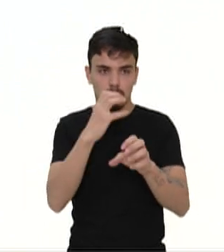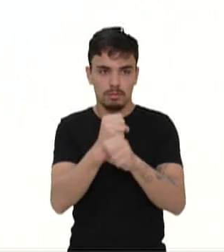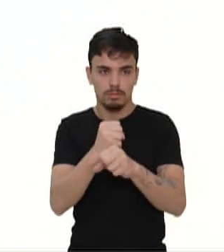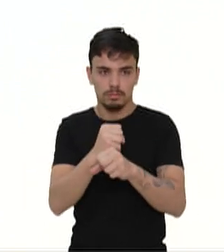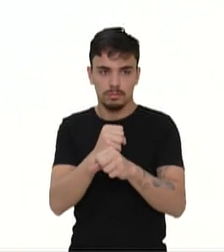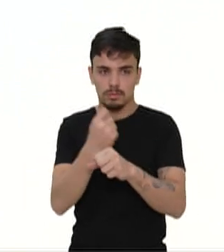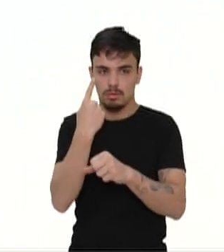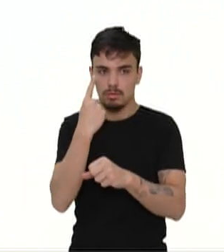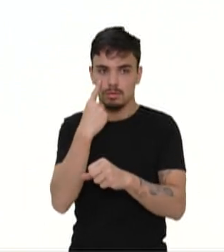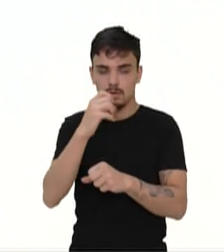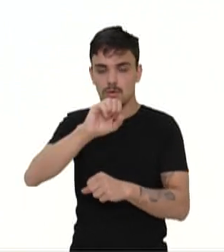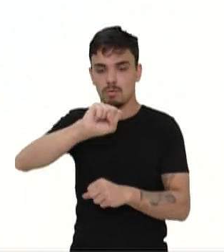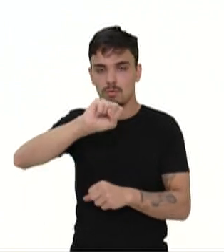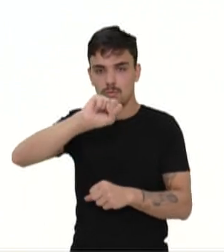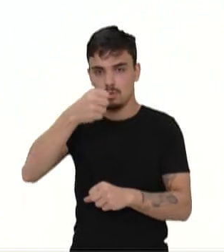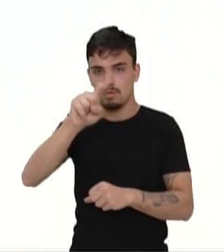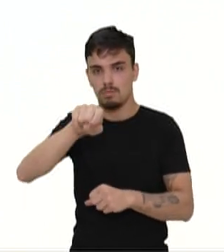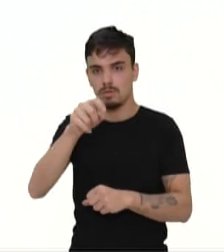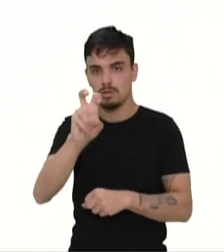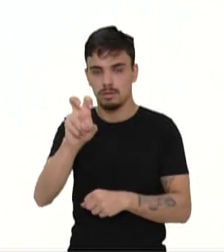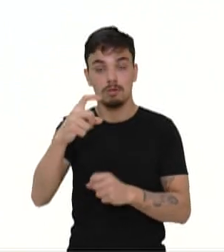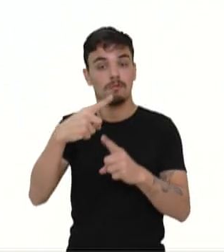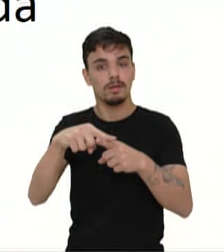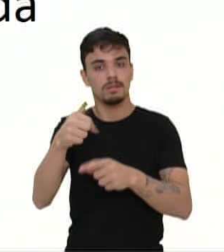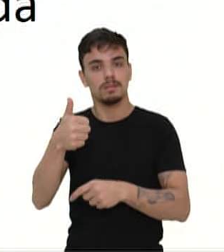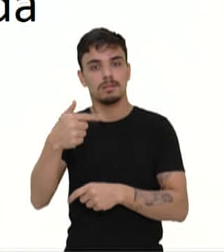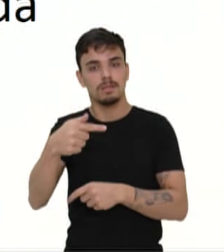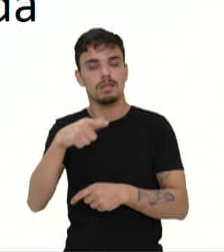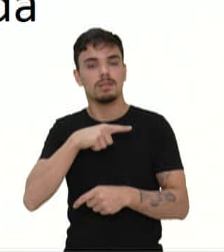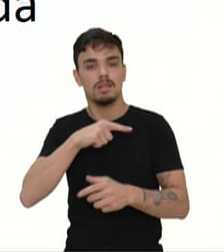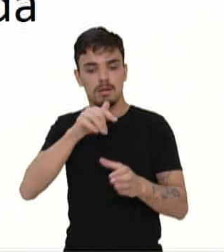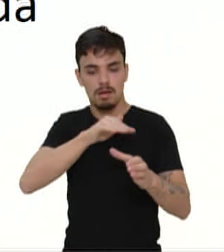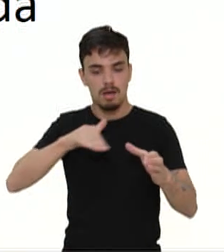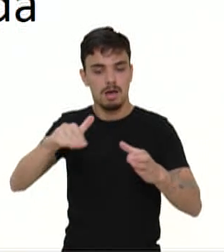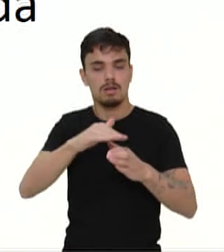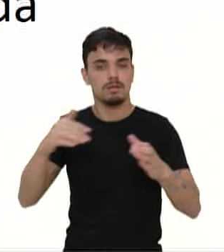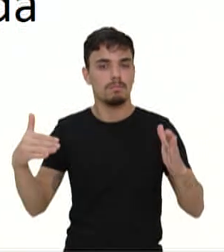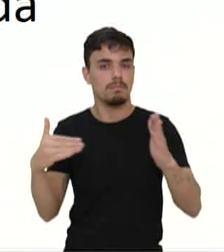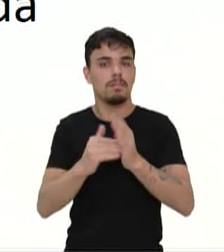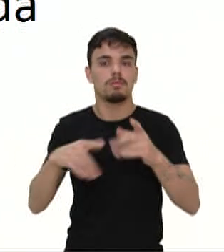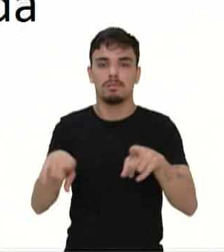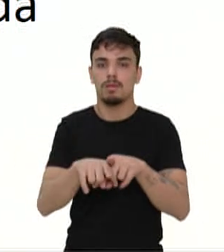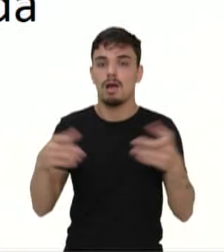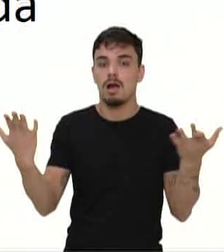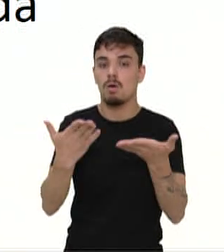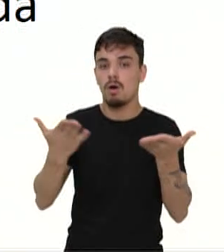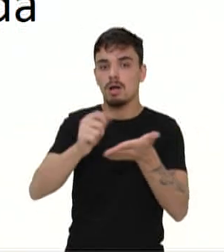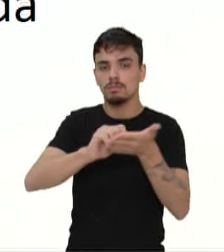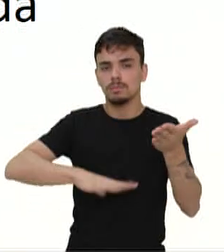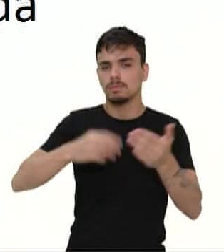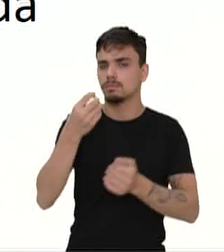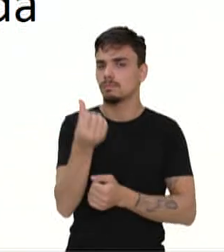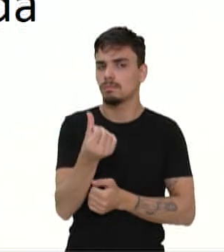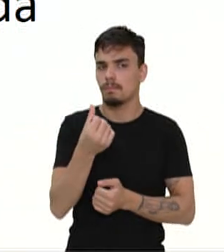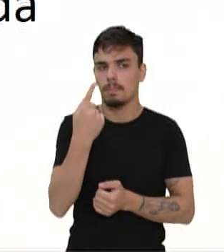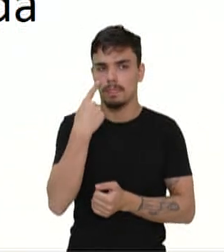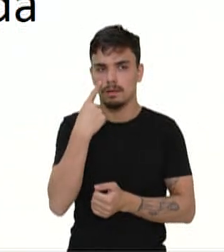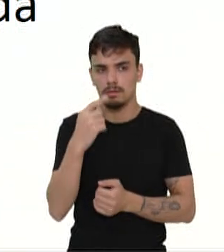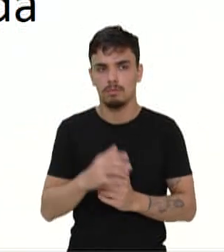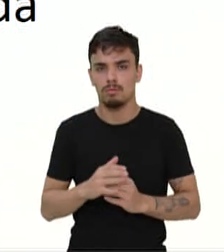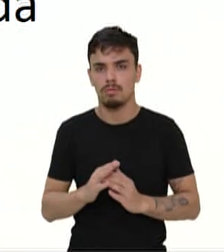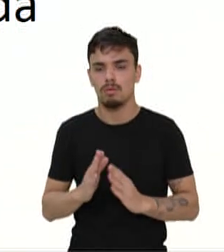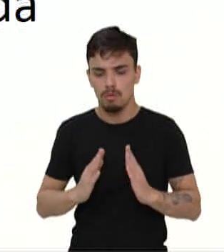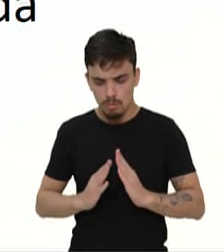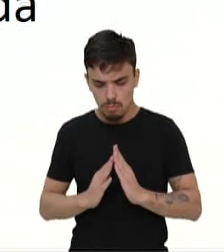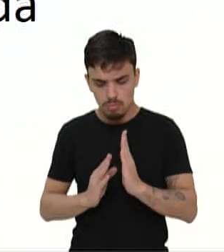vezes 17 e você vai ter a área máxima. Fechou? Vamos para o 6, então. Exercício 6 diz lá assim, um foguete é